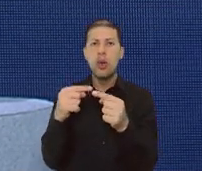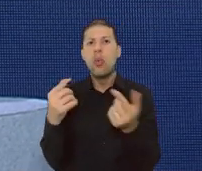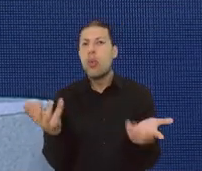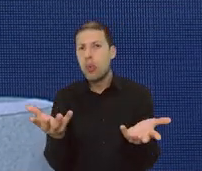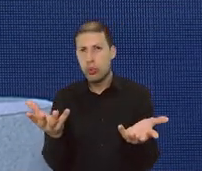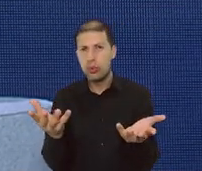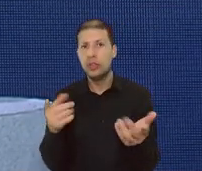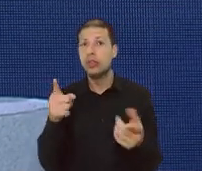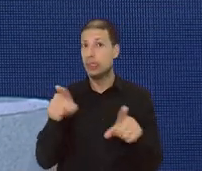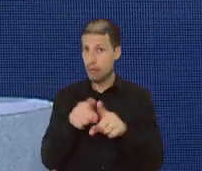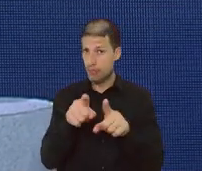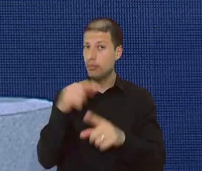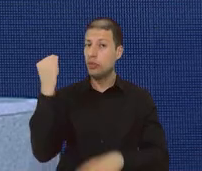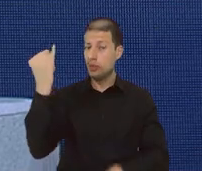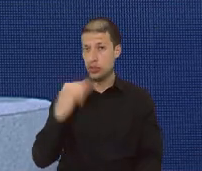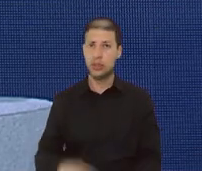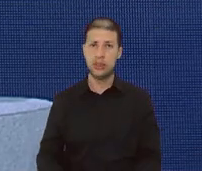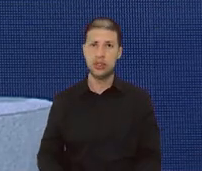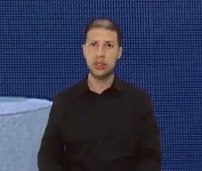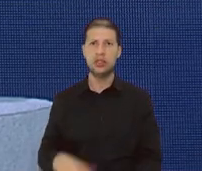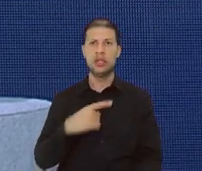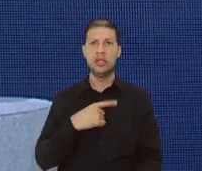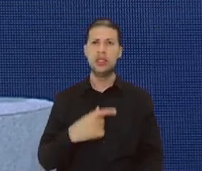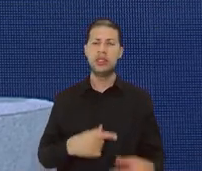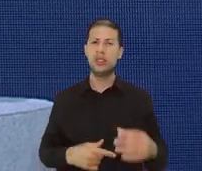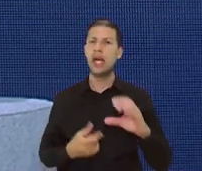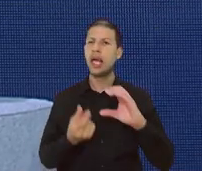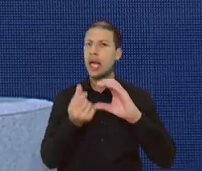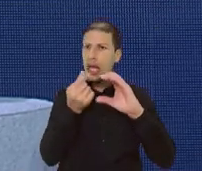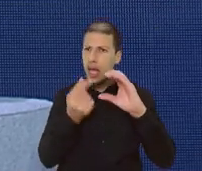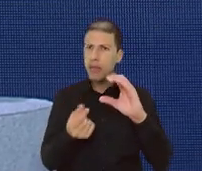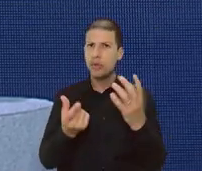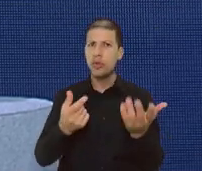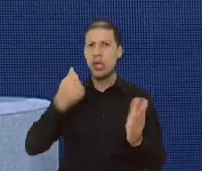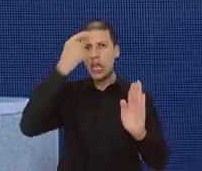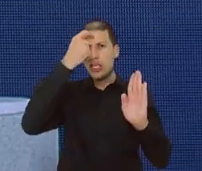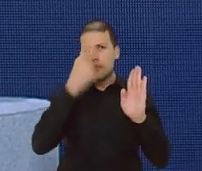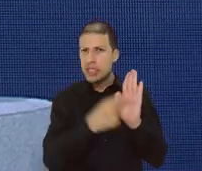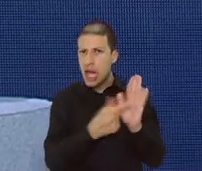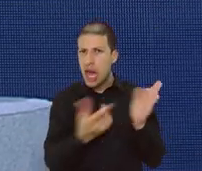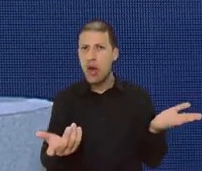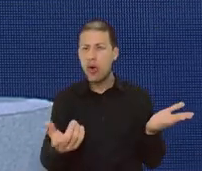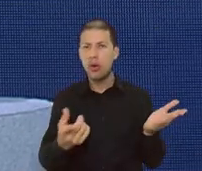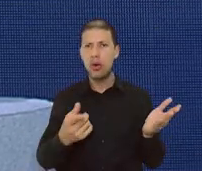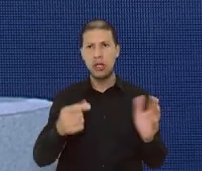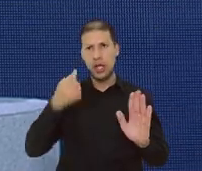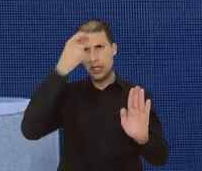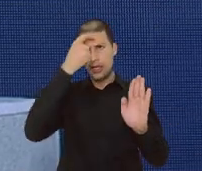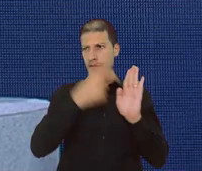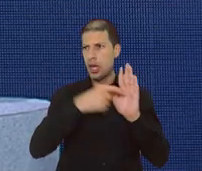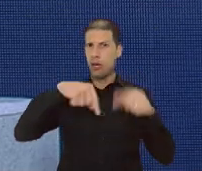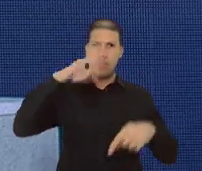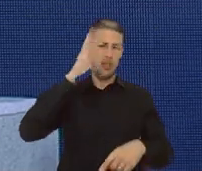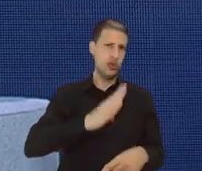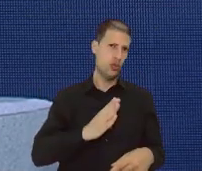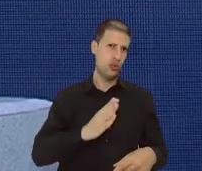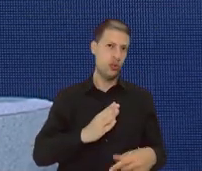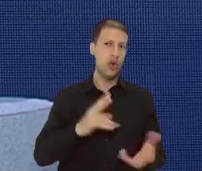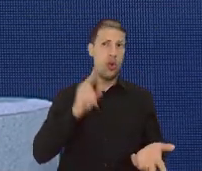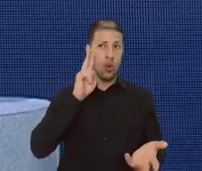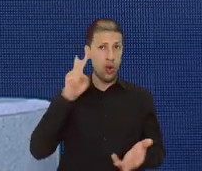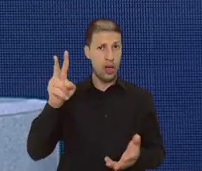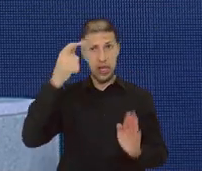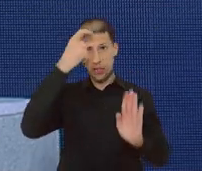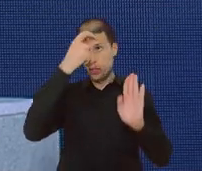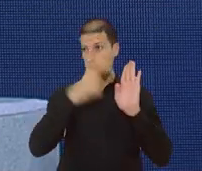é crítico Inteligência Artificial uma coisa ele é inteligente artificial no Brasil Outra coisa entre ele a inteligência artificial